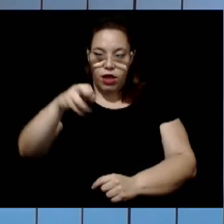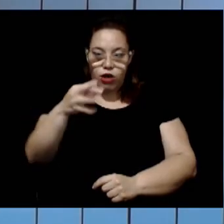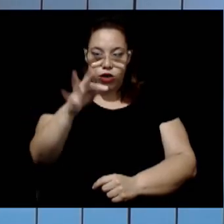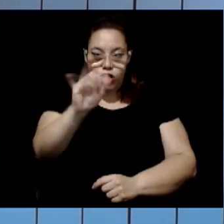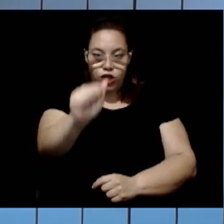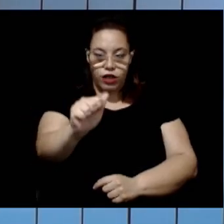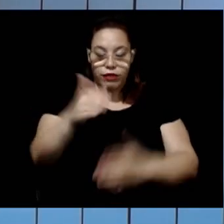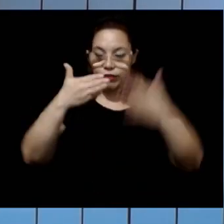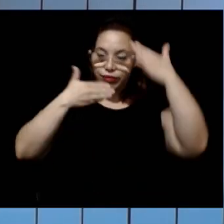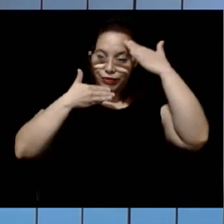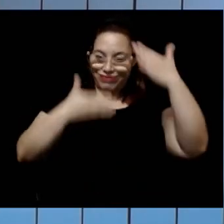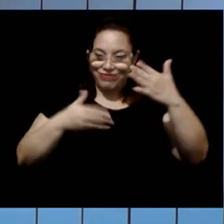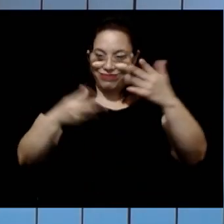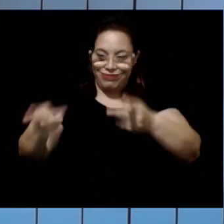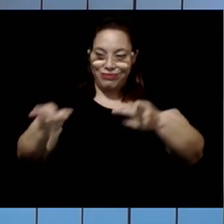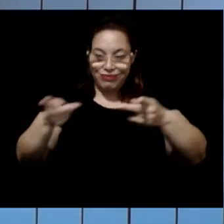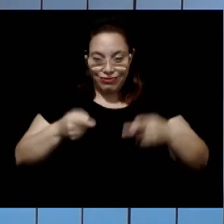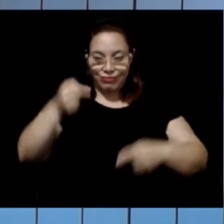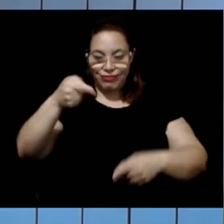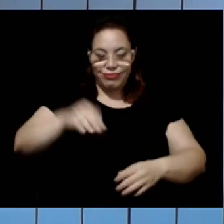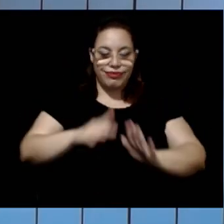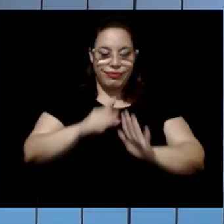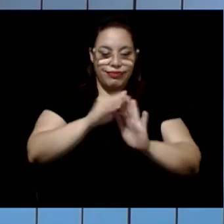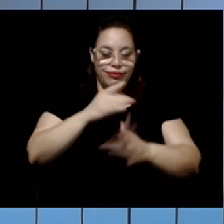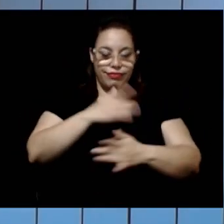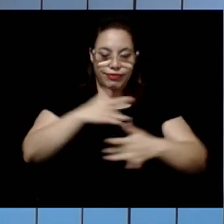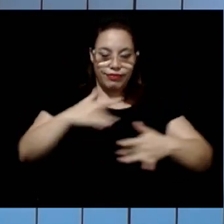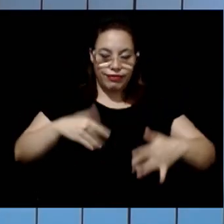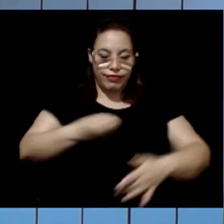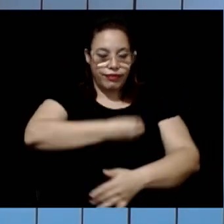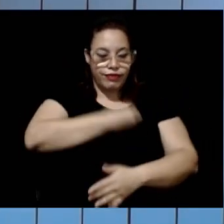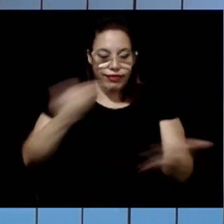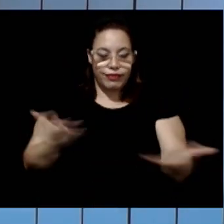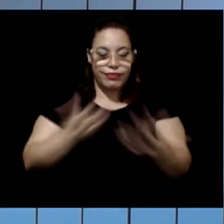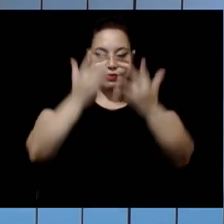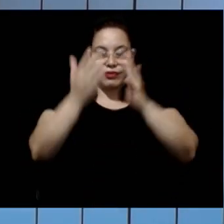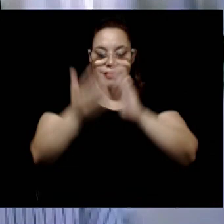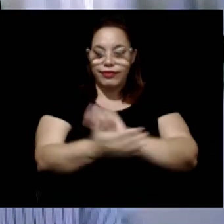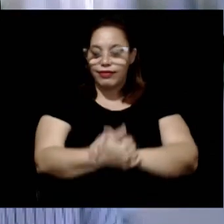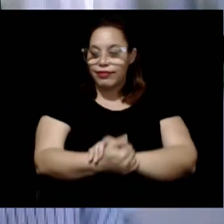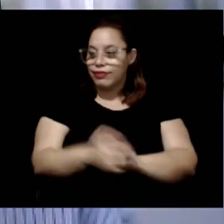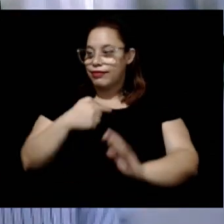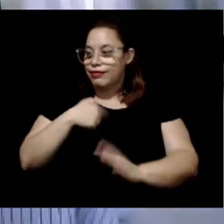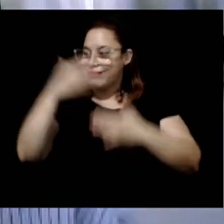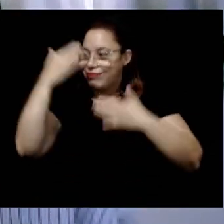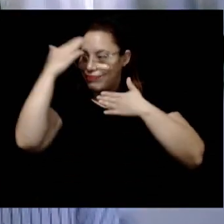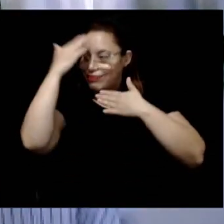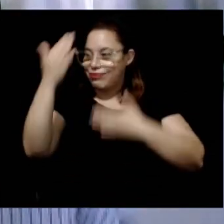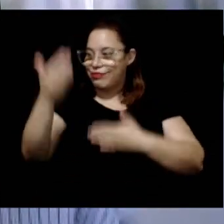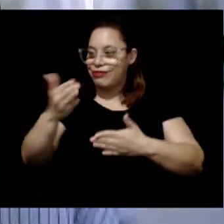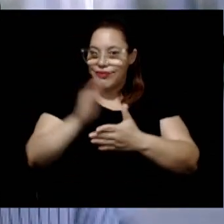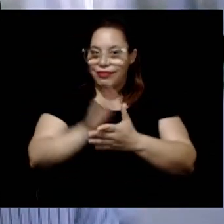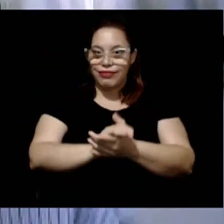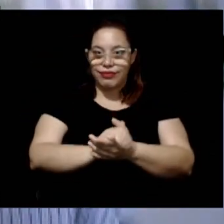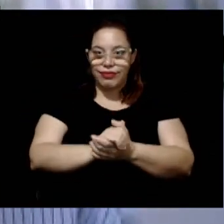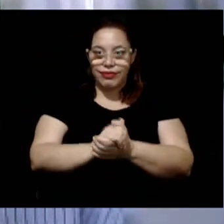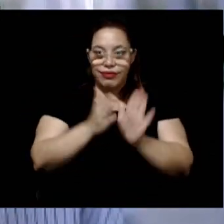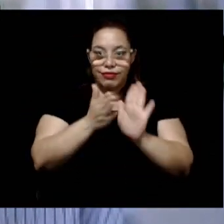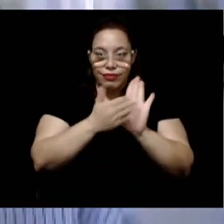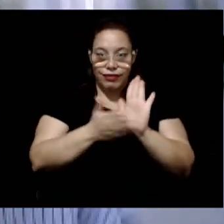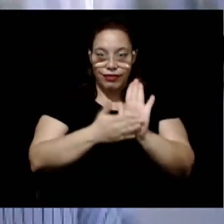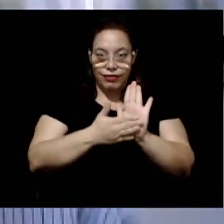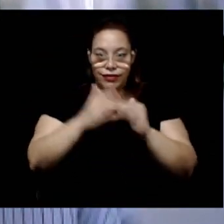sua participação aqui no Saúde é Vida. Eu que agradeço por essa prestação de serviço que vocês